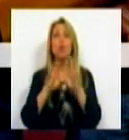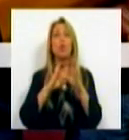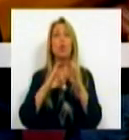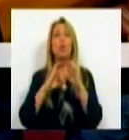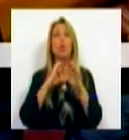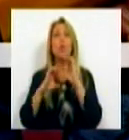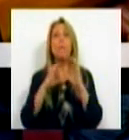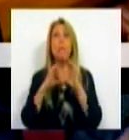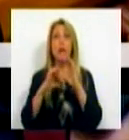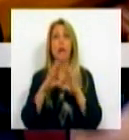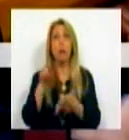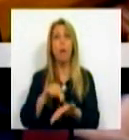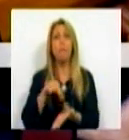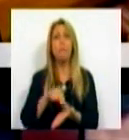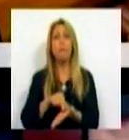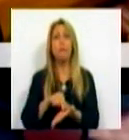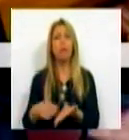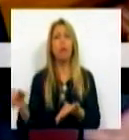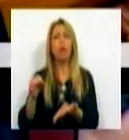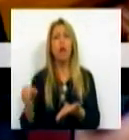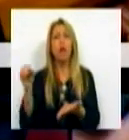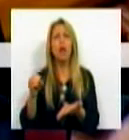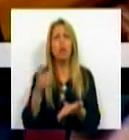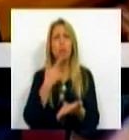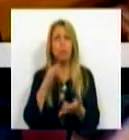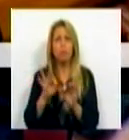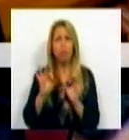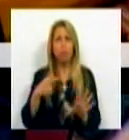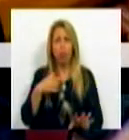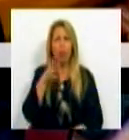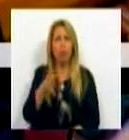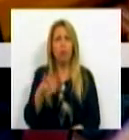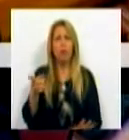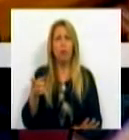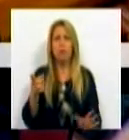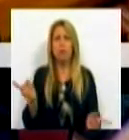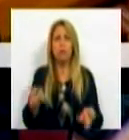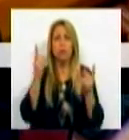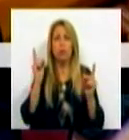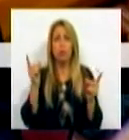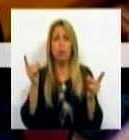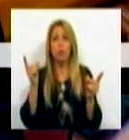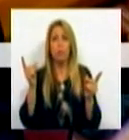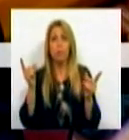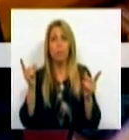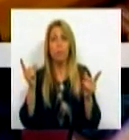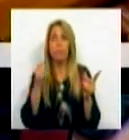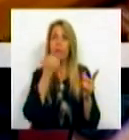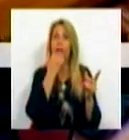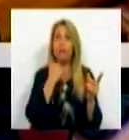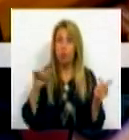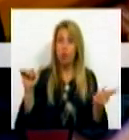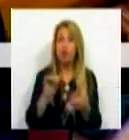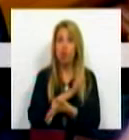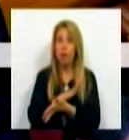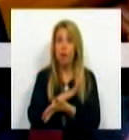comunicação interpretou as minhas palavras nesse sentido. Felizmente esse jornal fez-nos chegar a gravação que